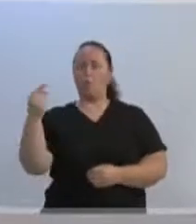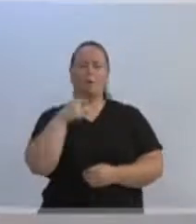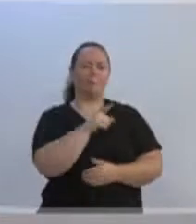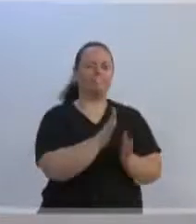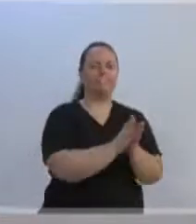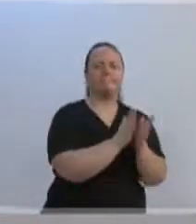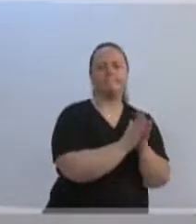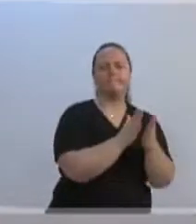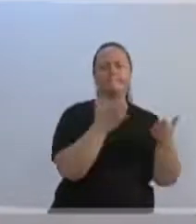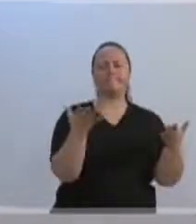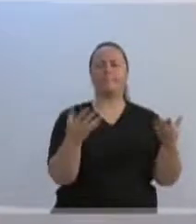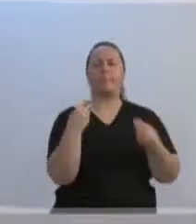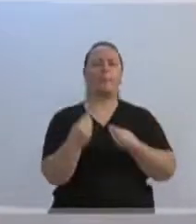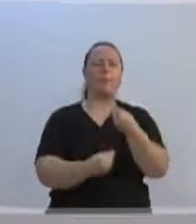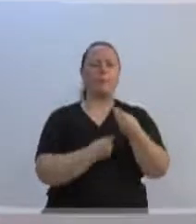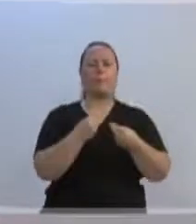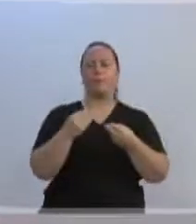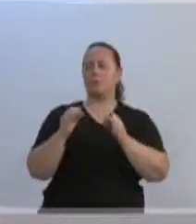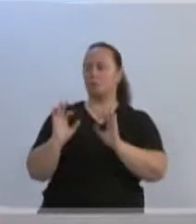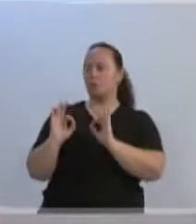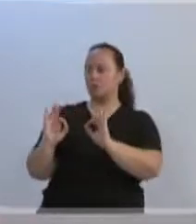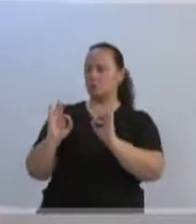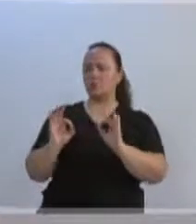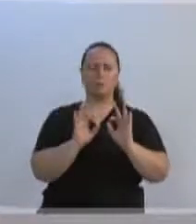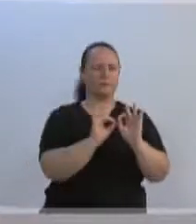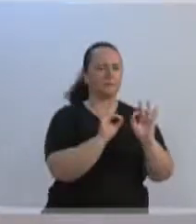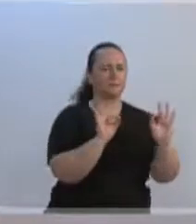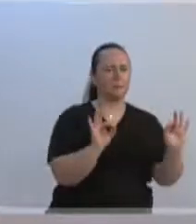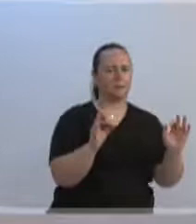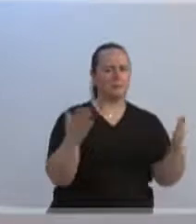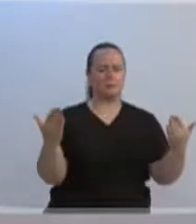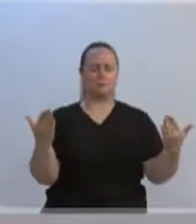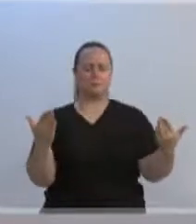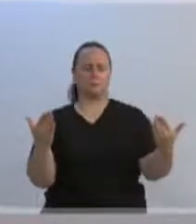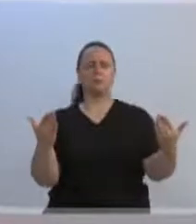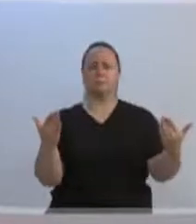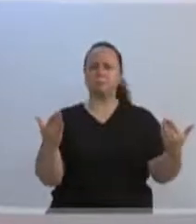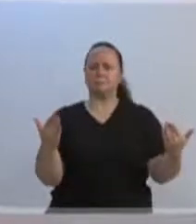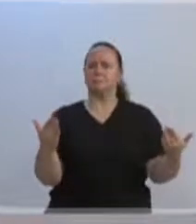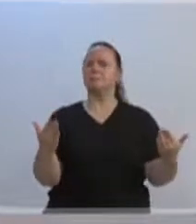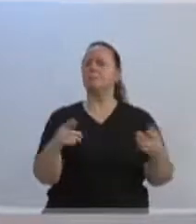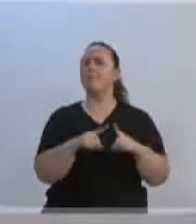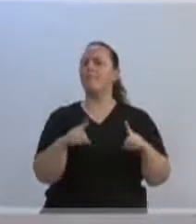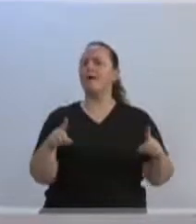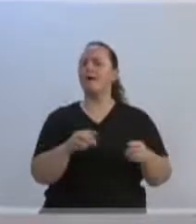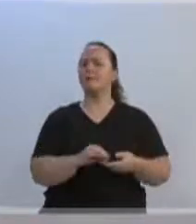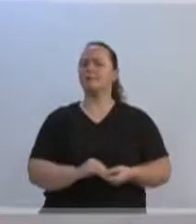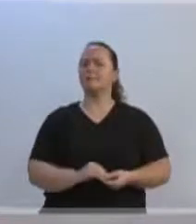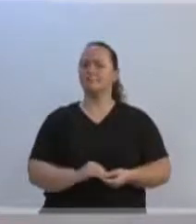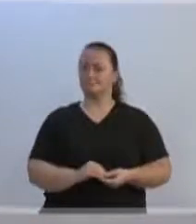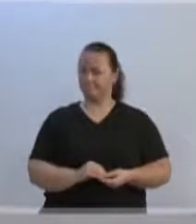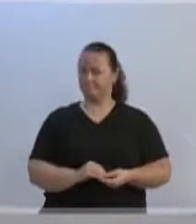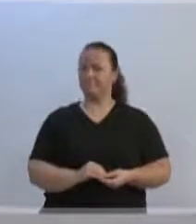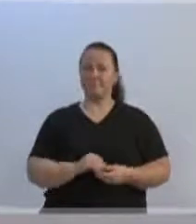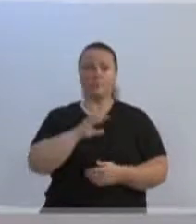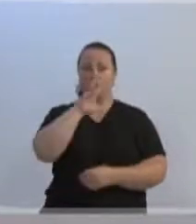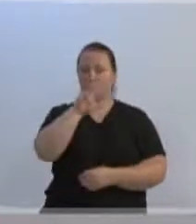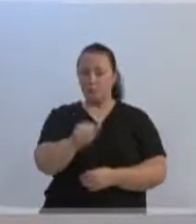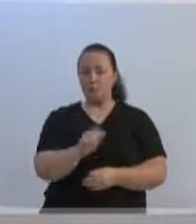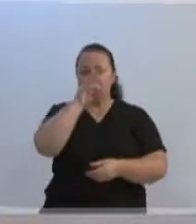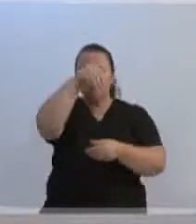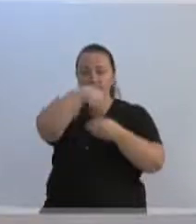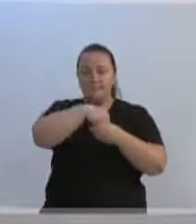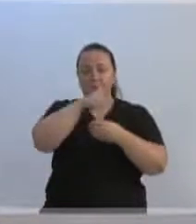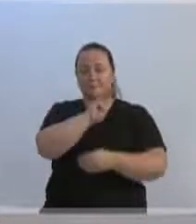as condições de vida moradia infraestrutura enfim por esse parâmetro 5 operador silva mas noção quando se fala em todos serem blumenauenses